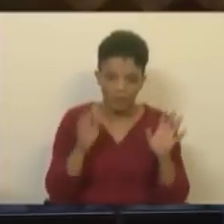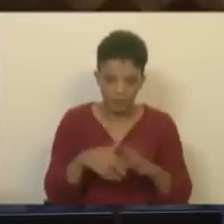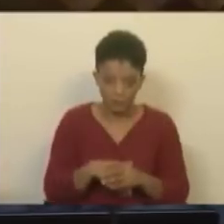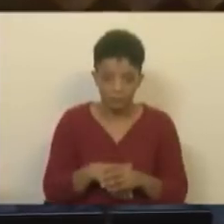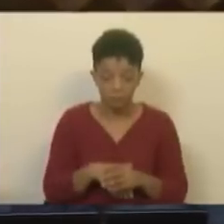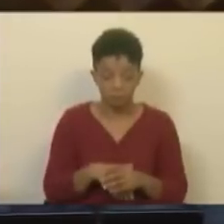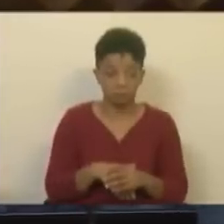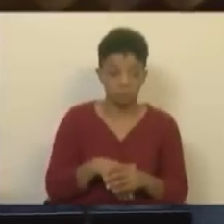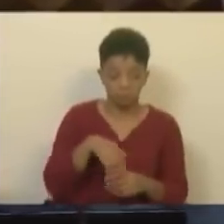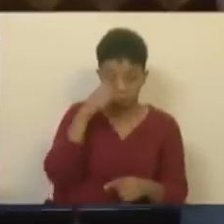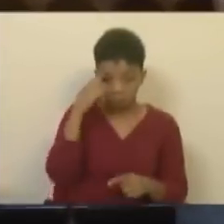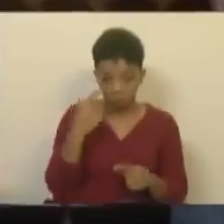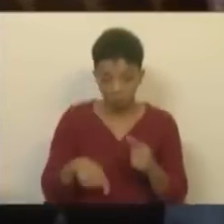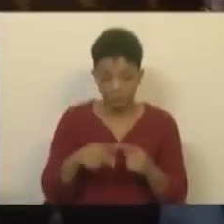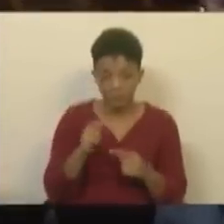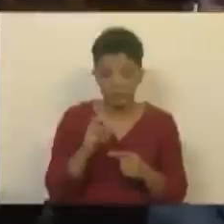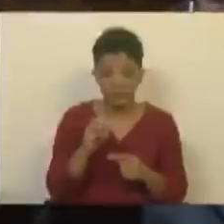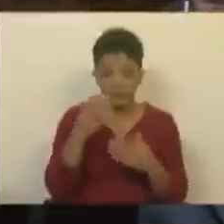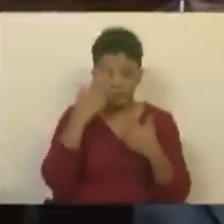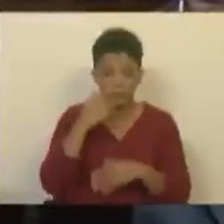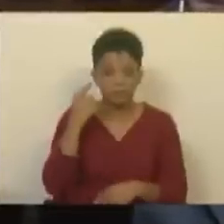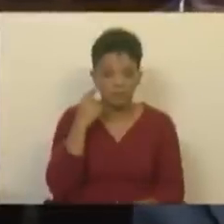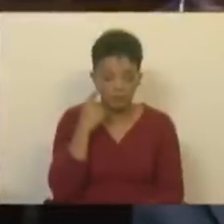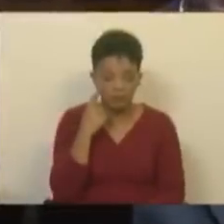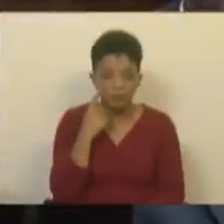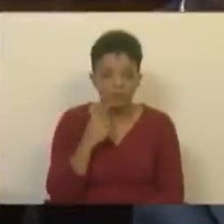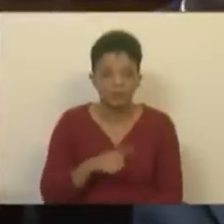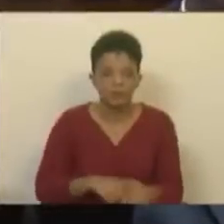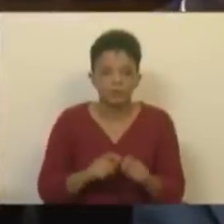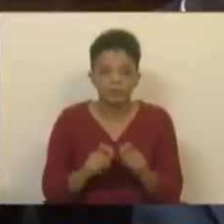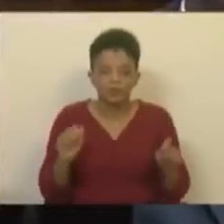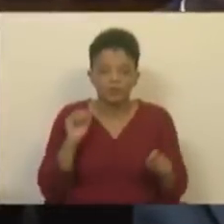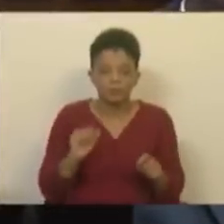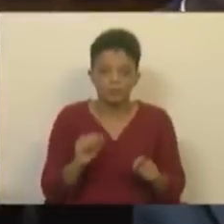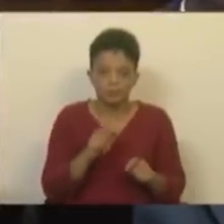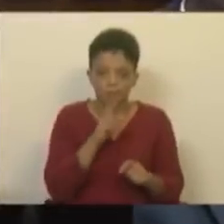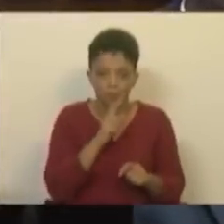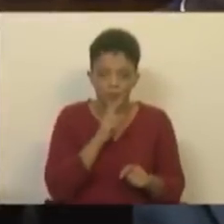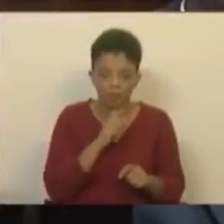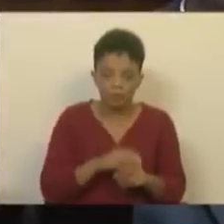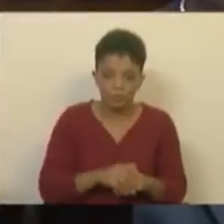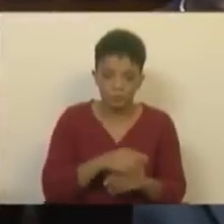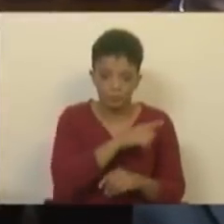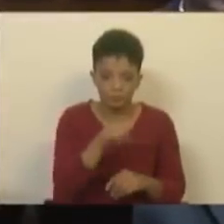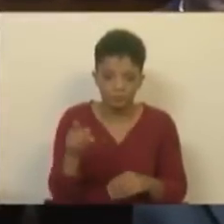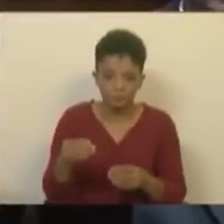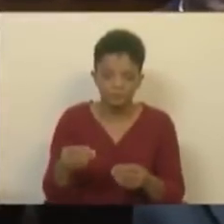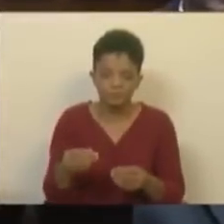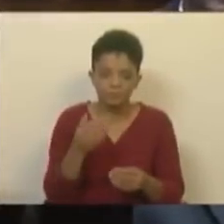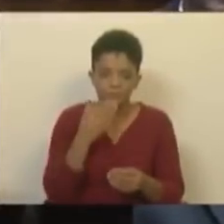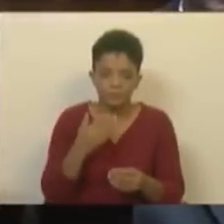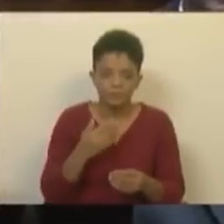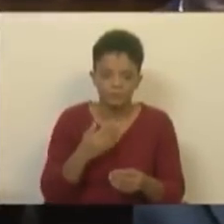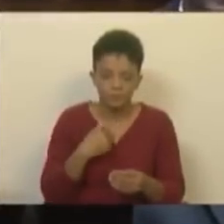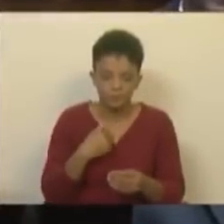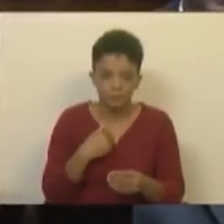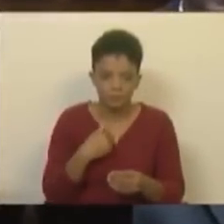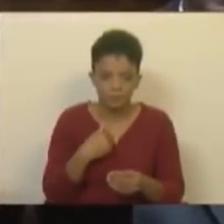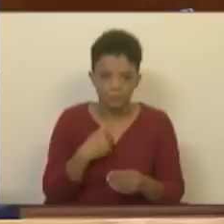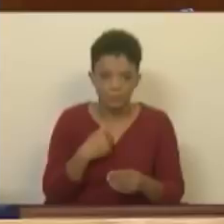surpreendentemente passado os 30 dias do período de regimental de resposta recebemos de vossa excelência um pedido adiamento